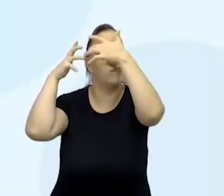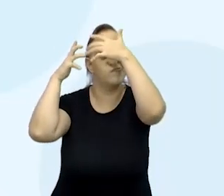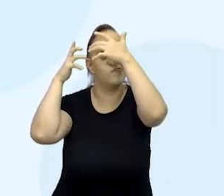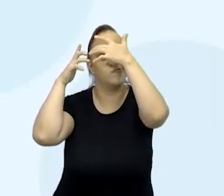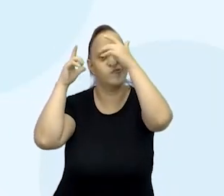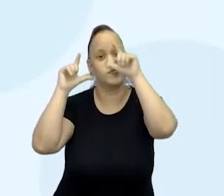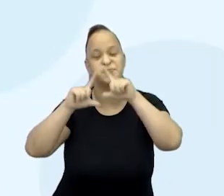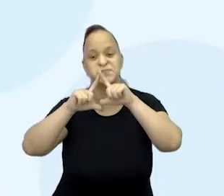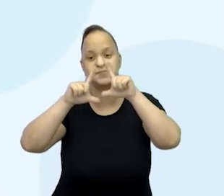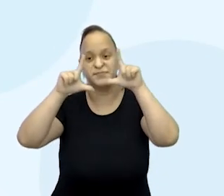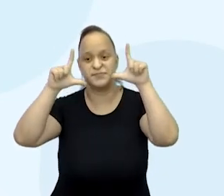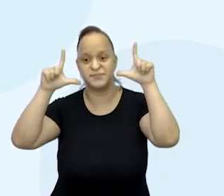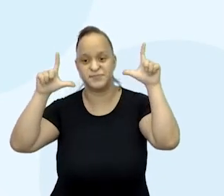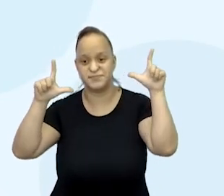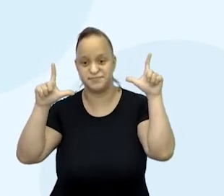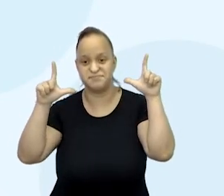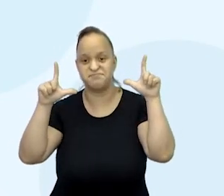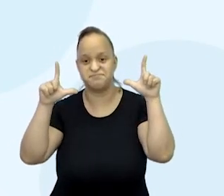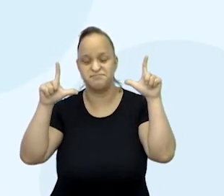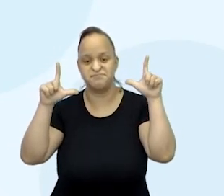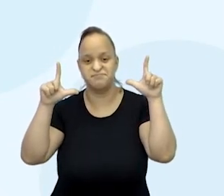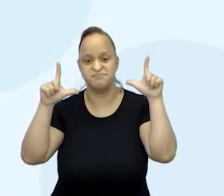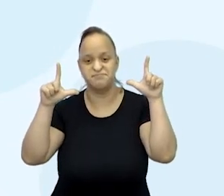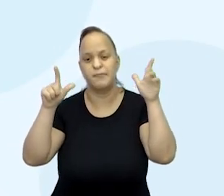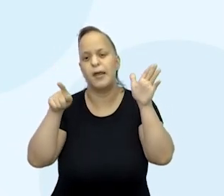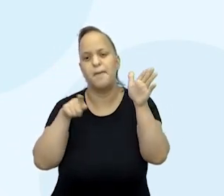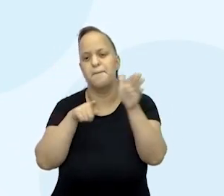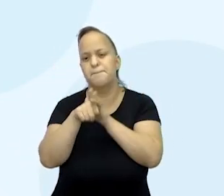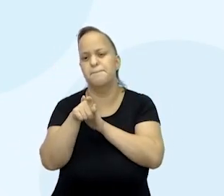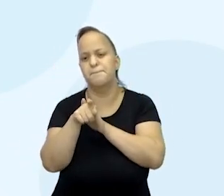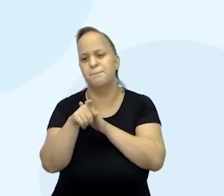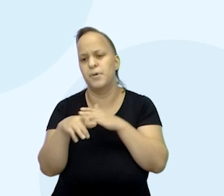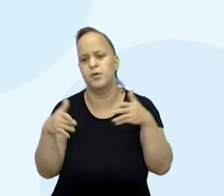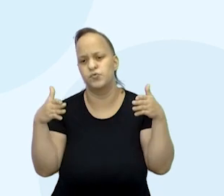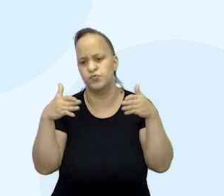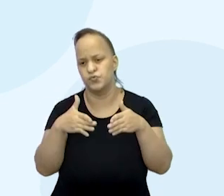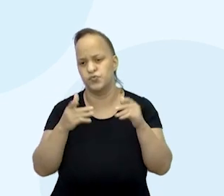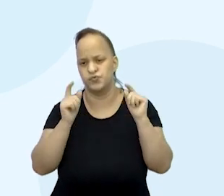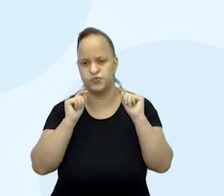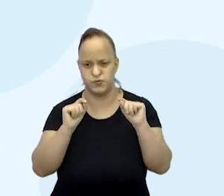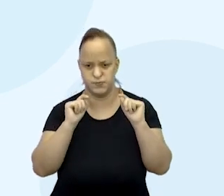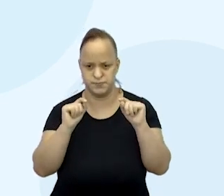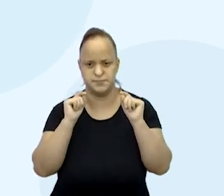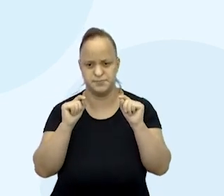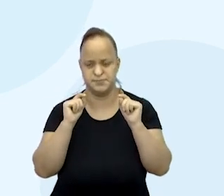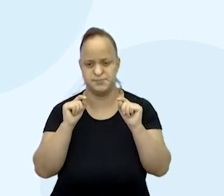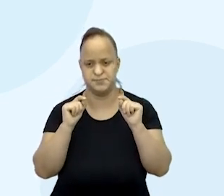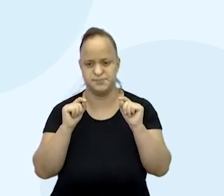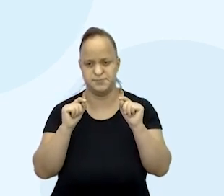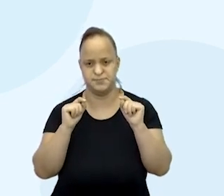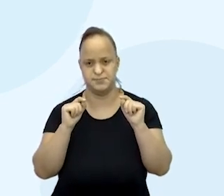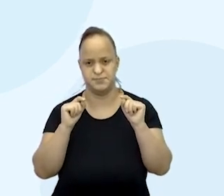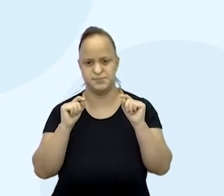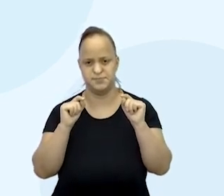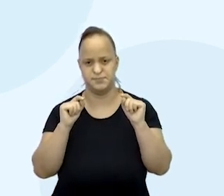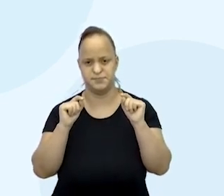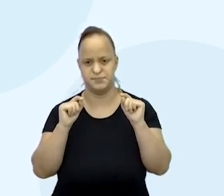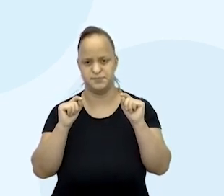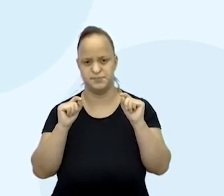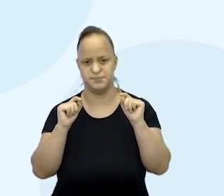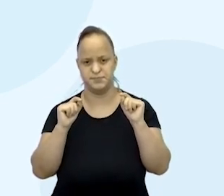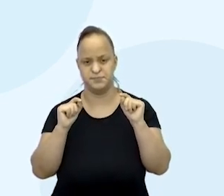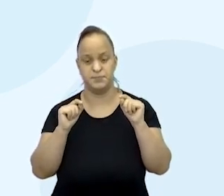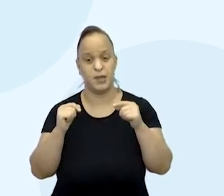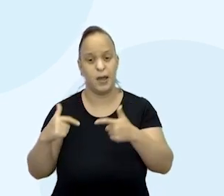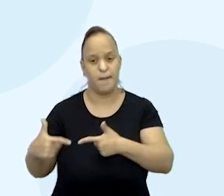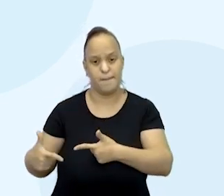tela. Bem, vamos para a pergunta central, na verdade, né? Que é a seguinte: qual é a influência da Guerra